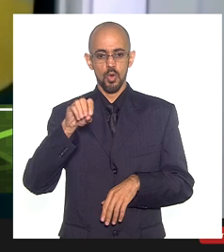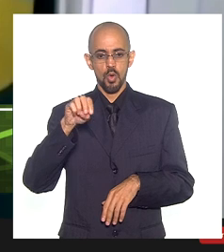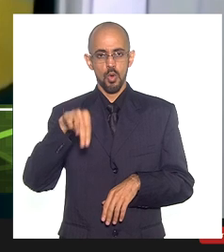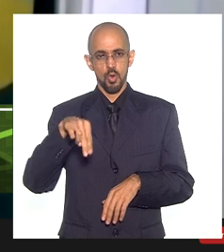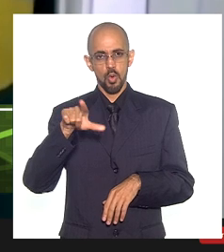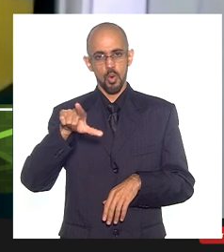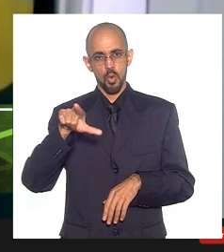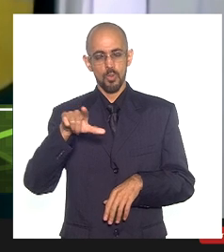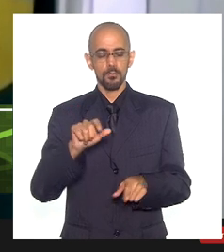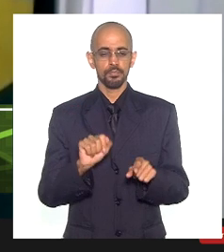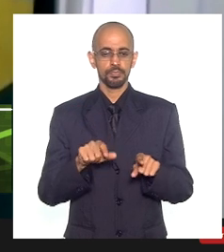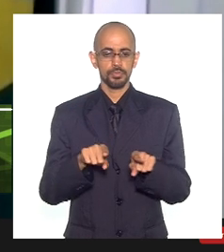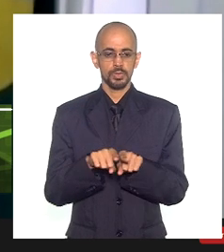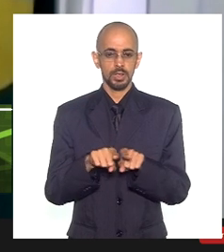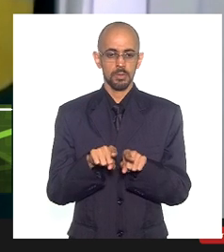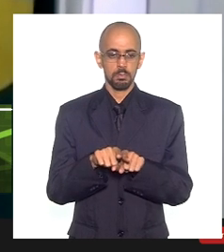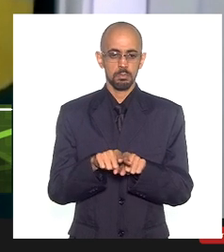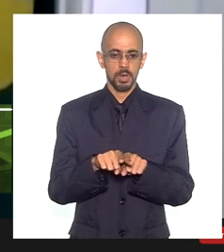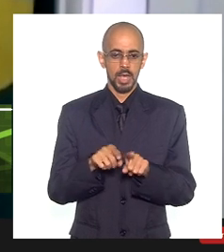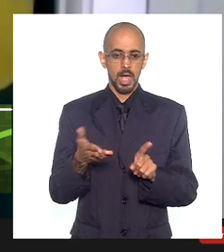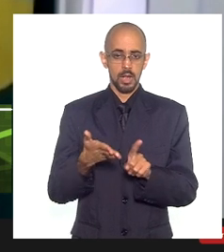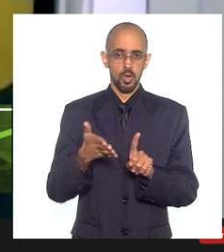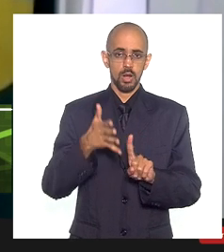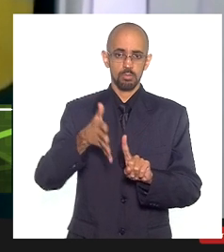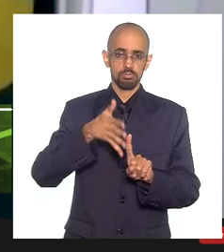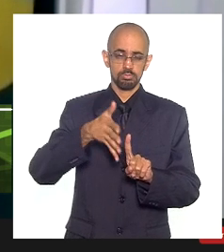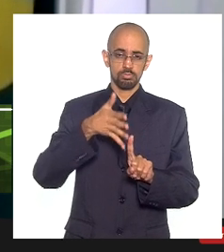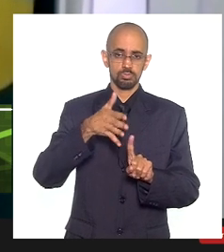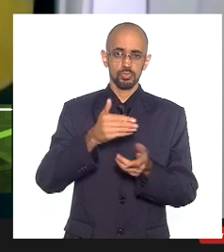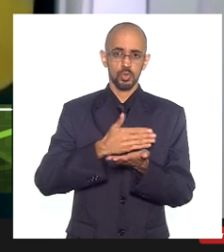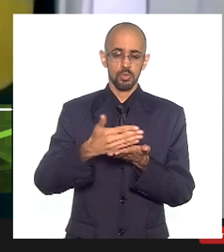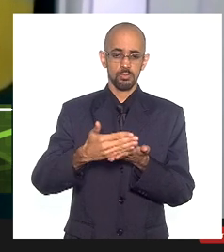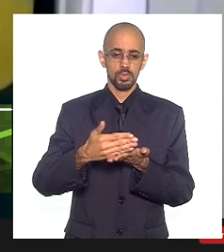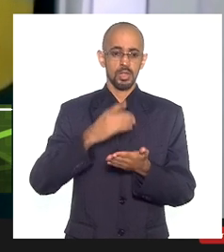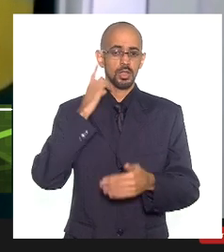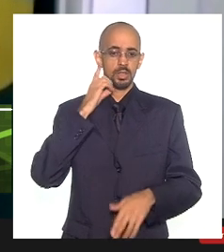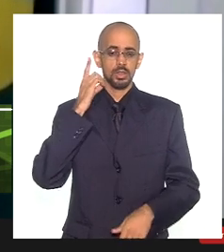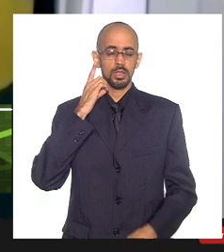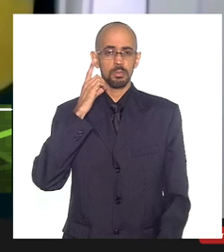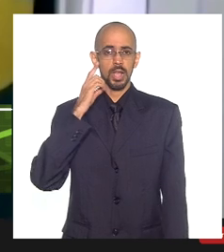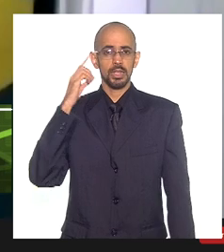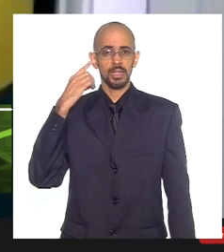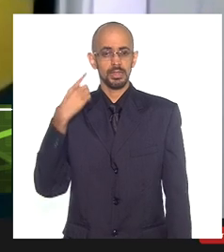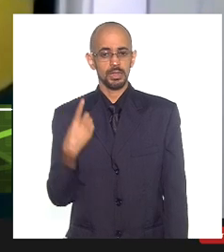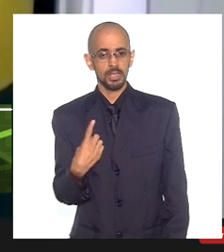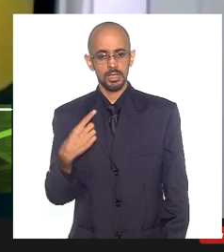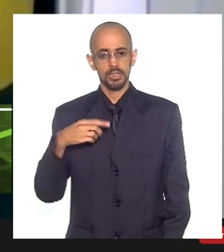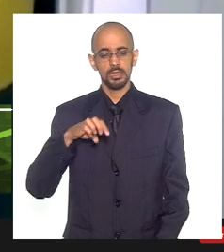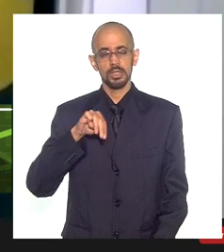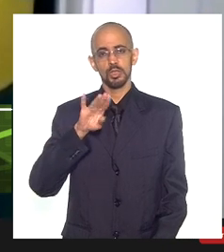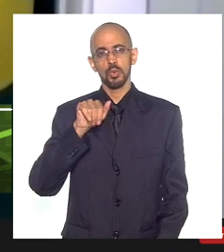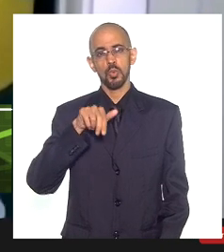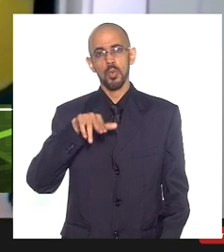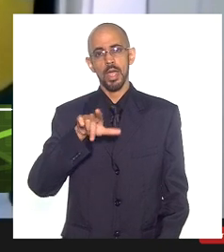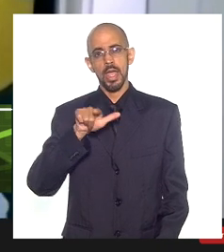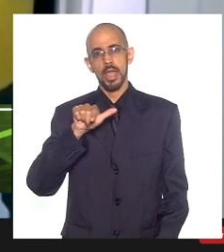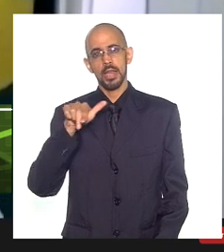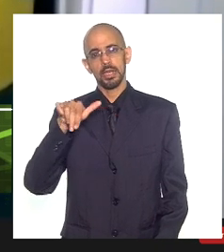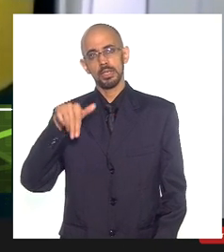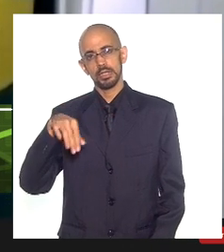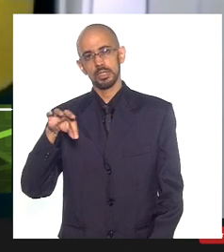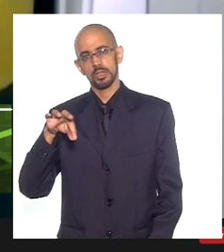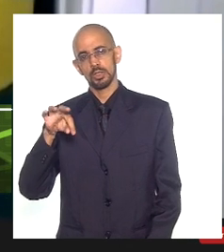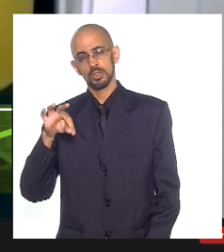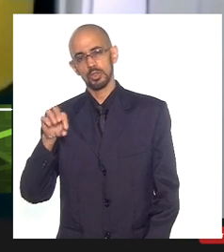palavra para uma salvação inicial, breve, da deputada Dani Monteiro e deputado Wellington José, em seguida